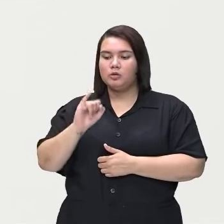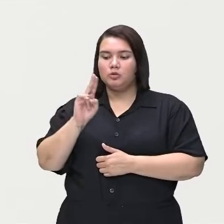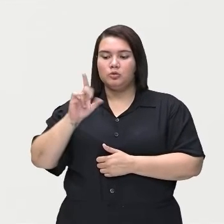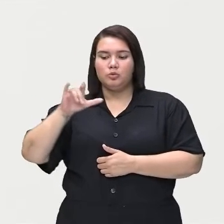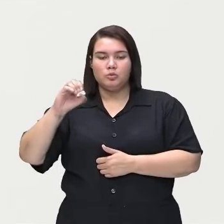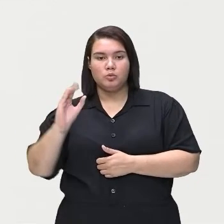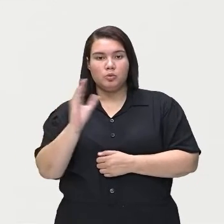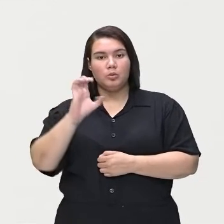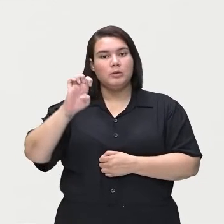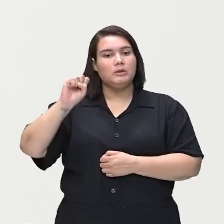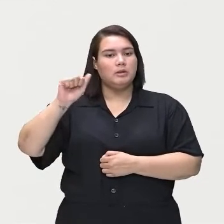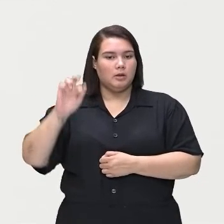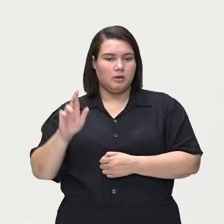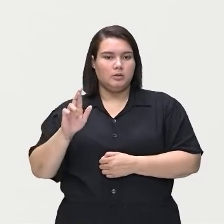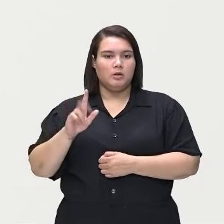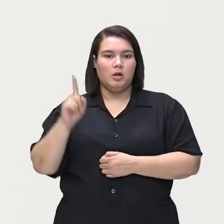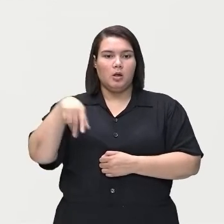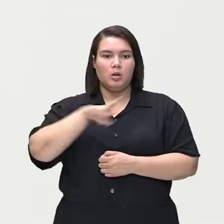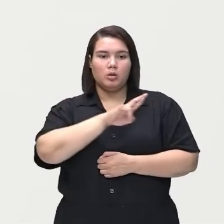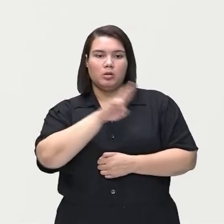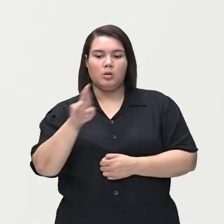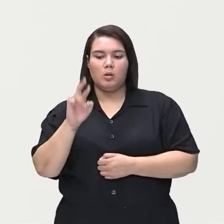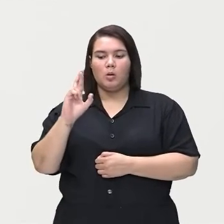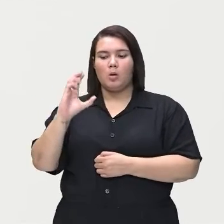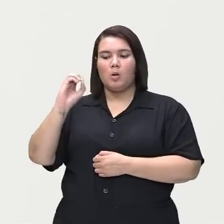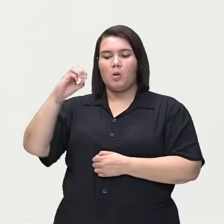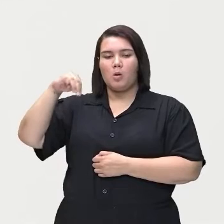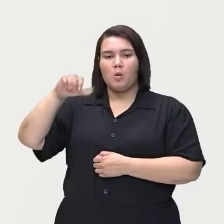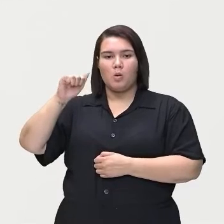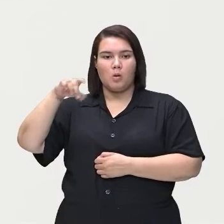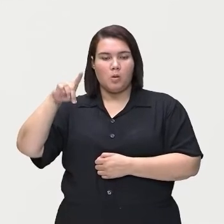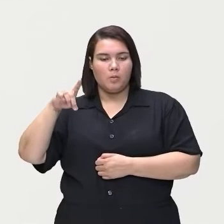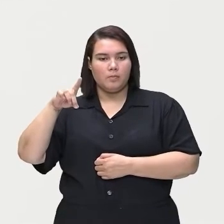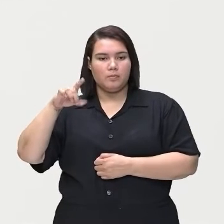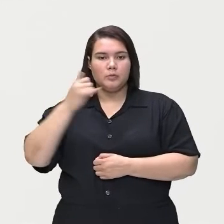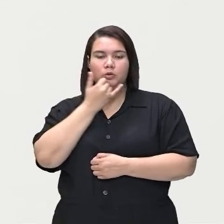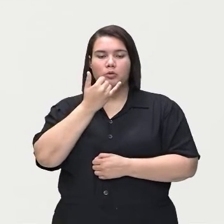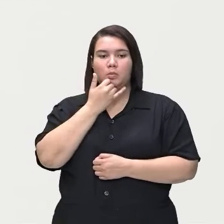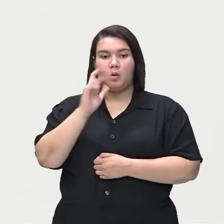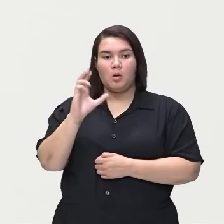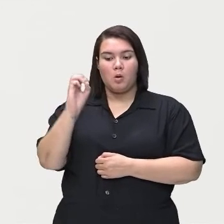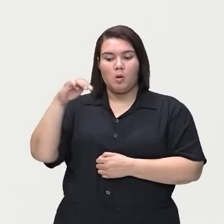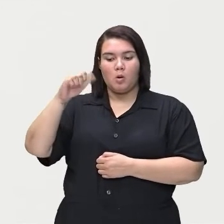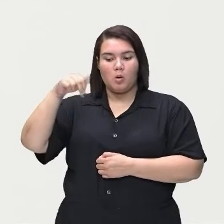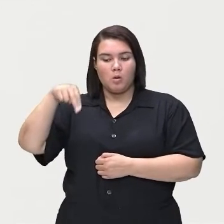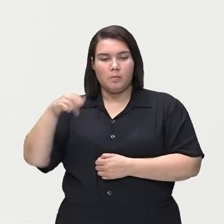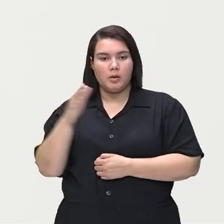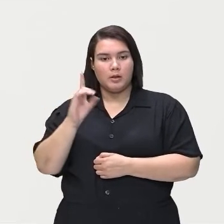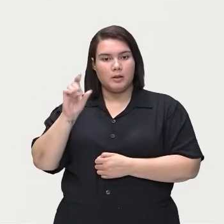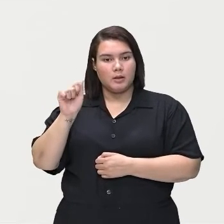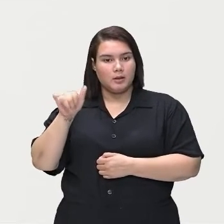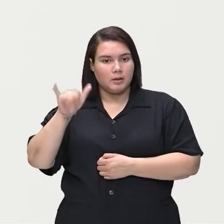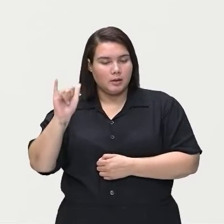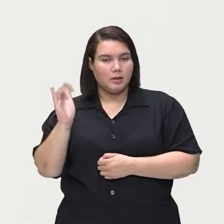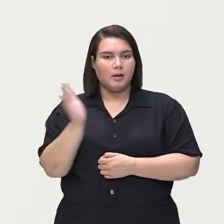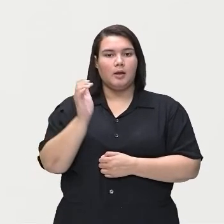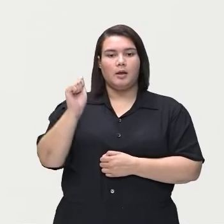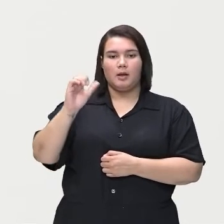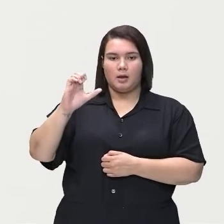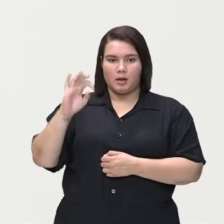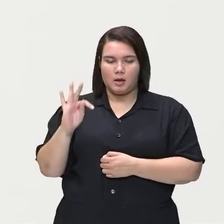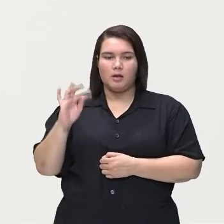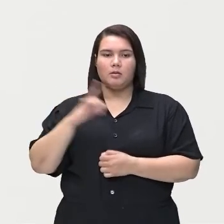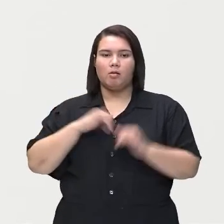foi chamado de Roman Day Act e compartilhava minutos diários de